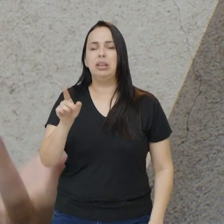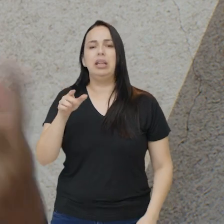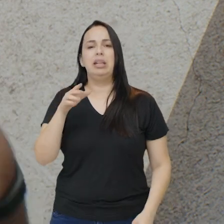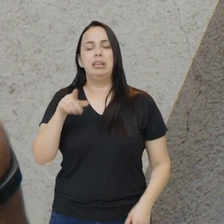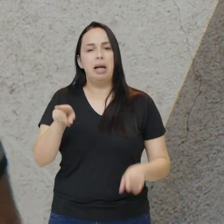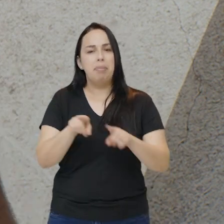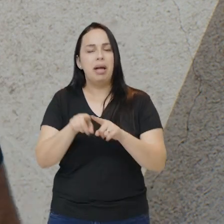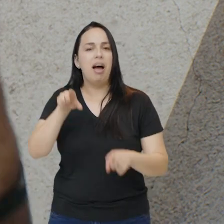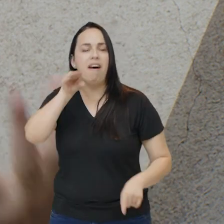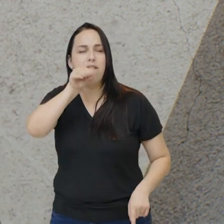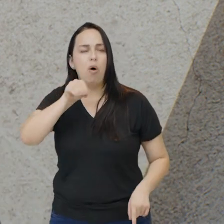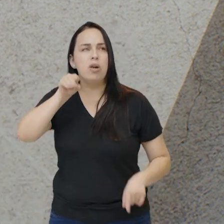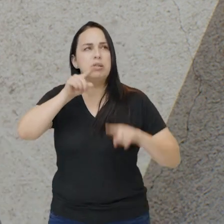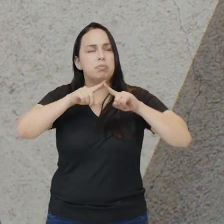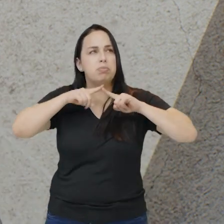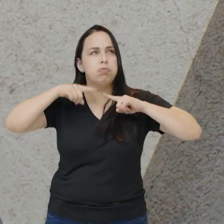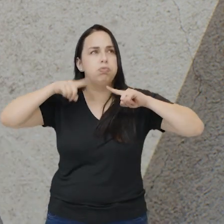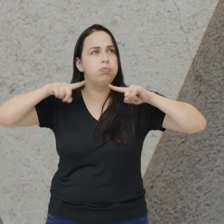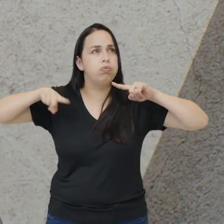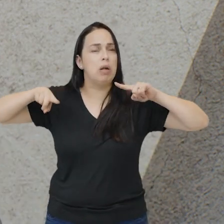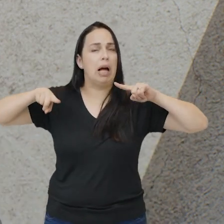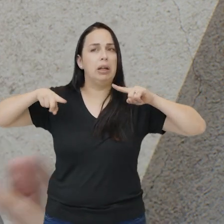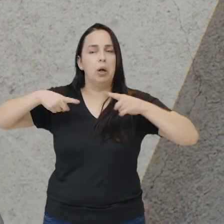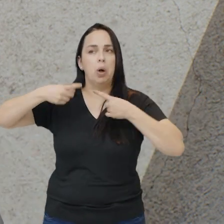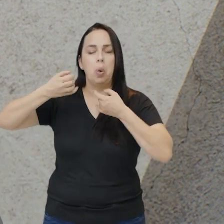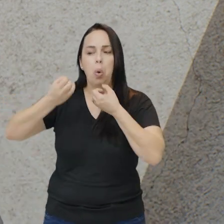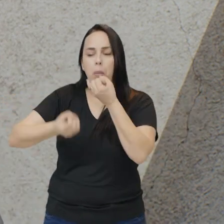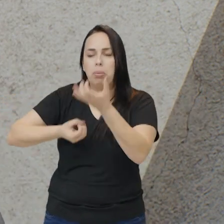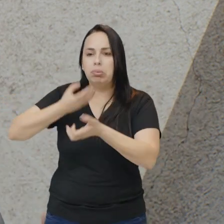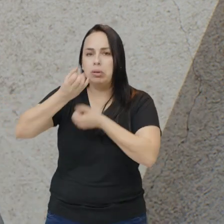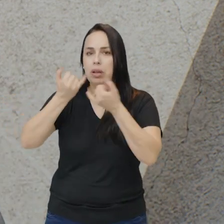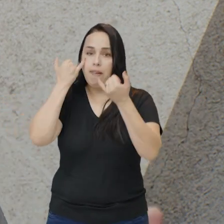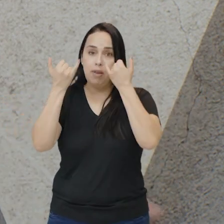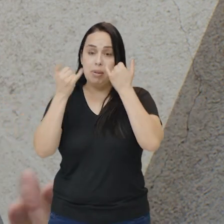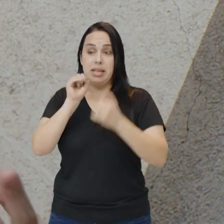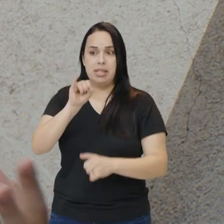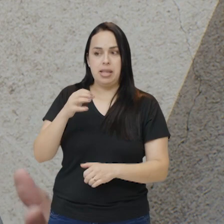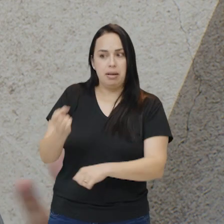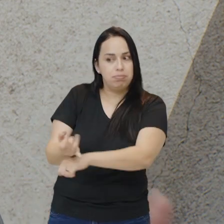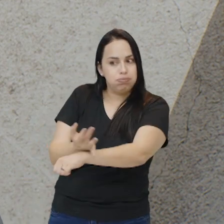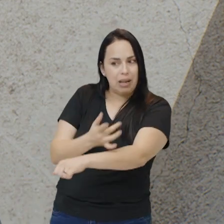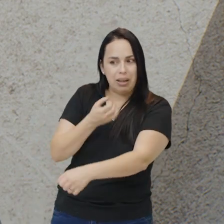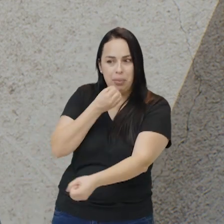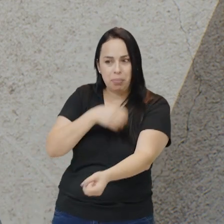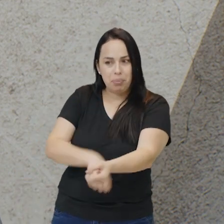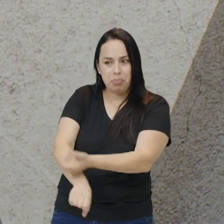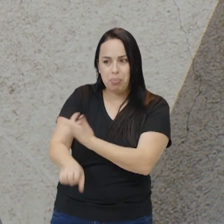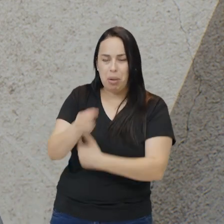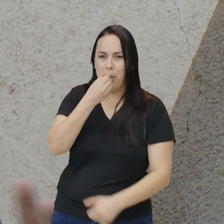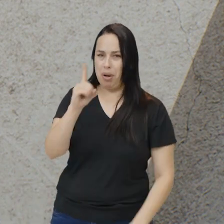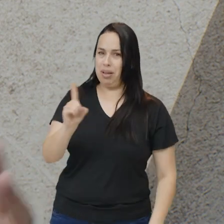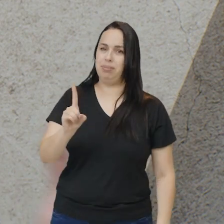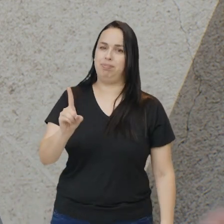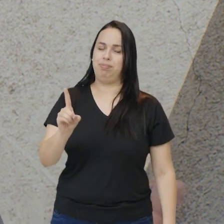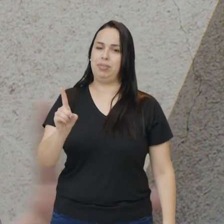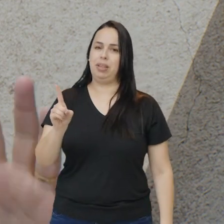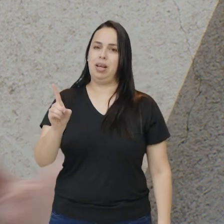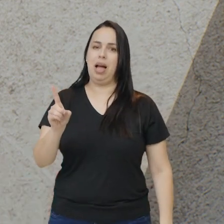a voz, o impacto, como ele coloca essas informações, é muito importante. Então, se emocionalmente já não está muito